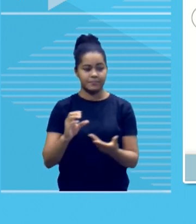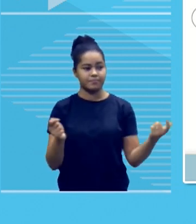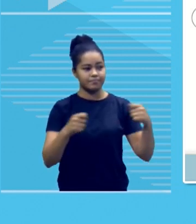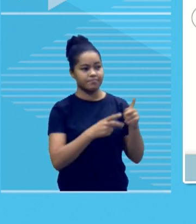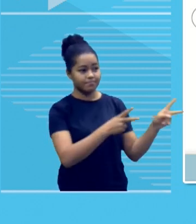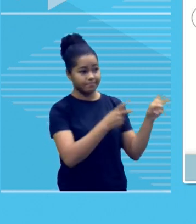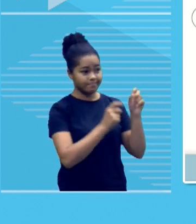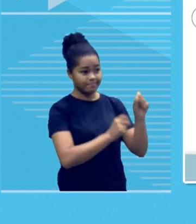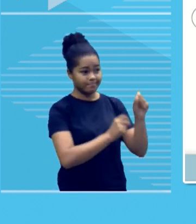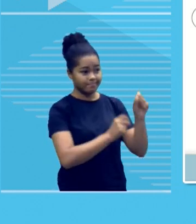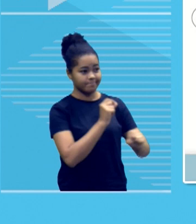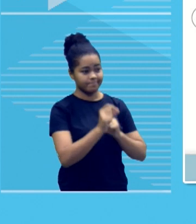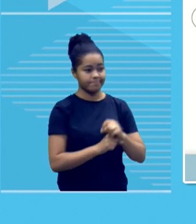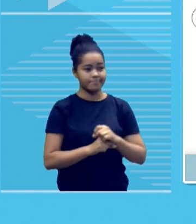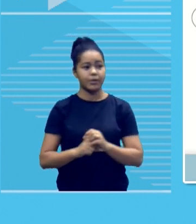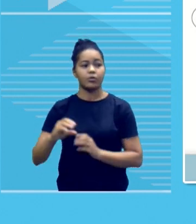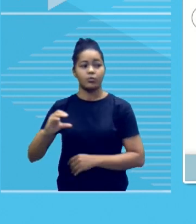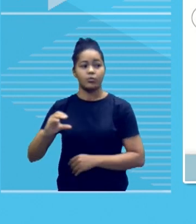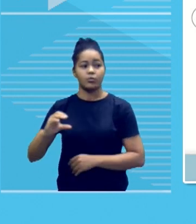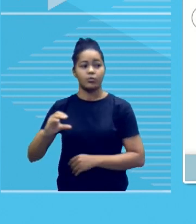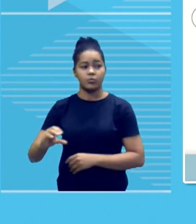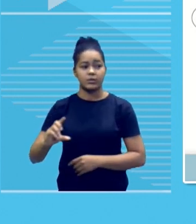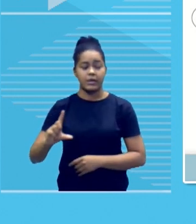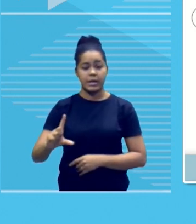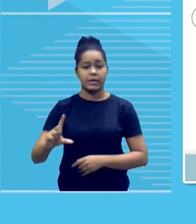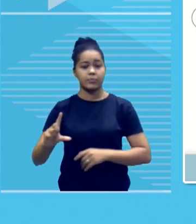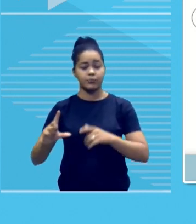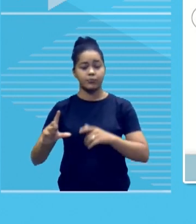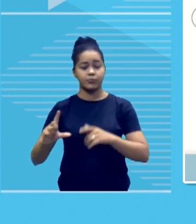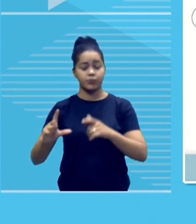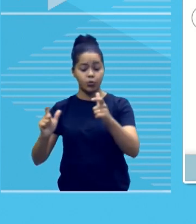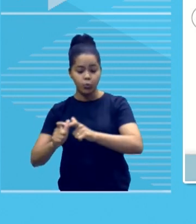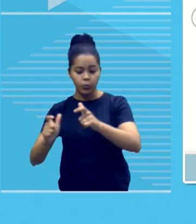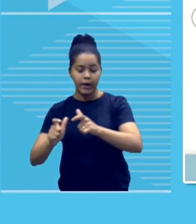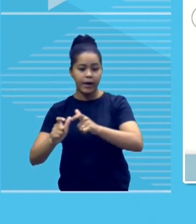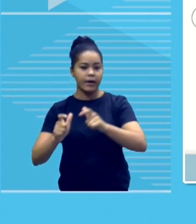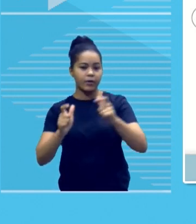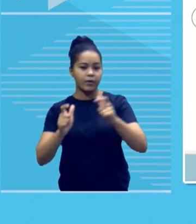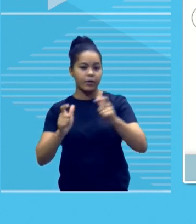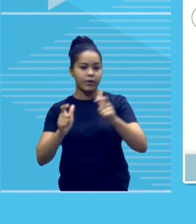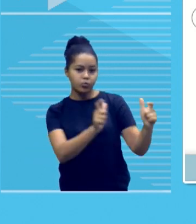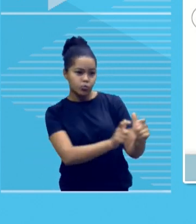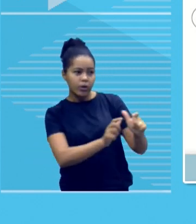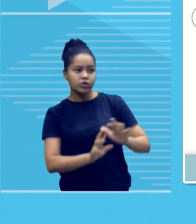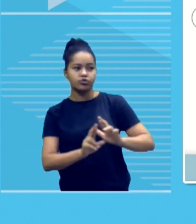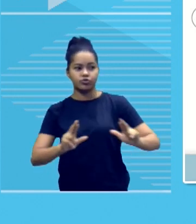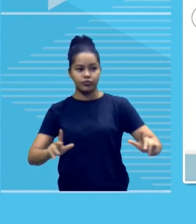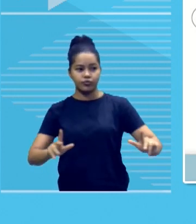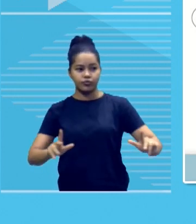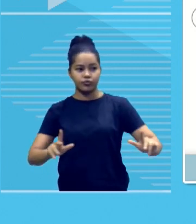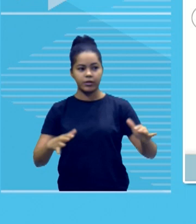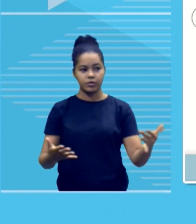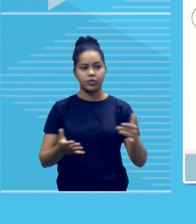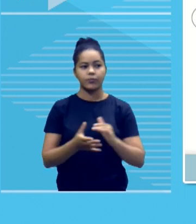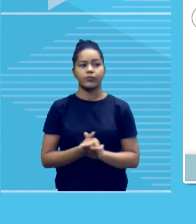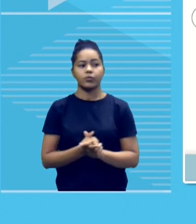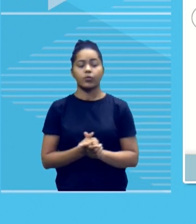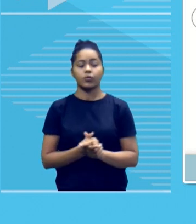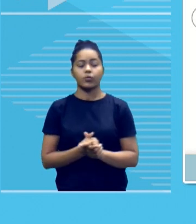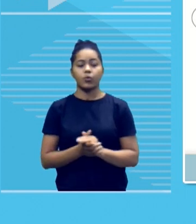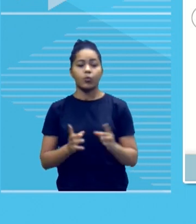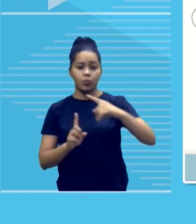mudando a posição do cloro e aqui cloro não é ateroátomo então aqui só pode ser isomeria de